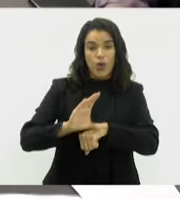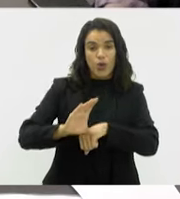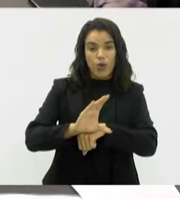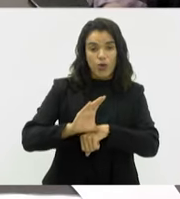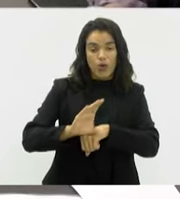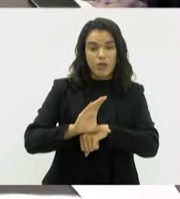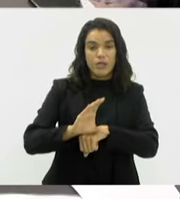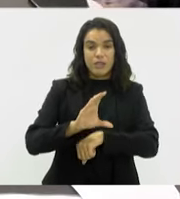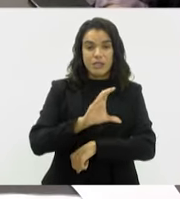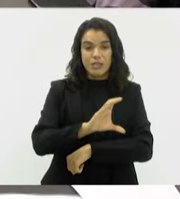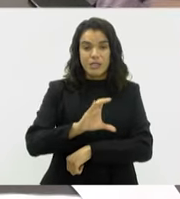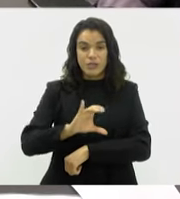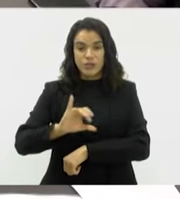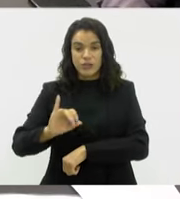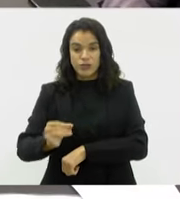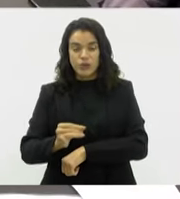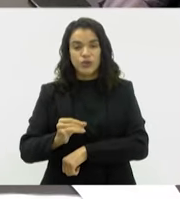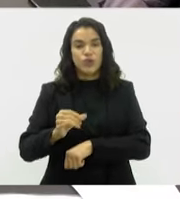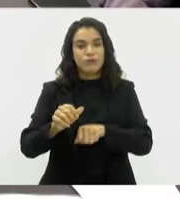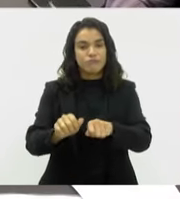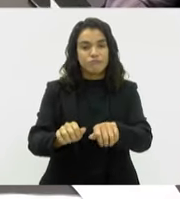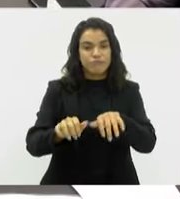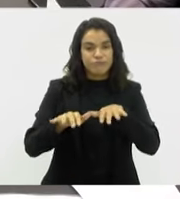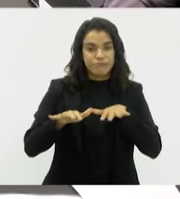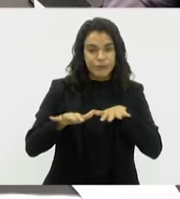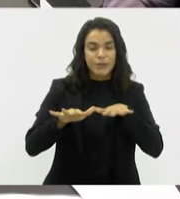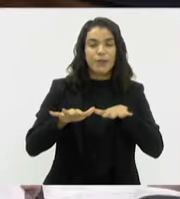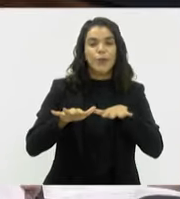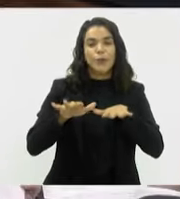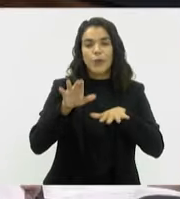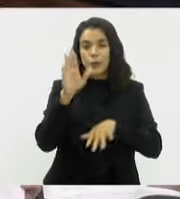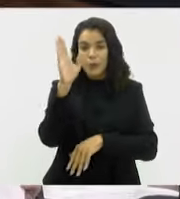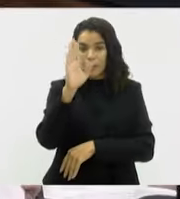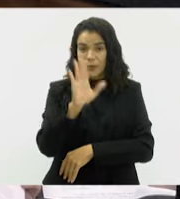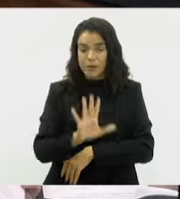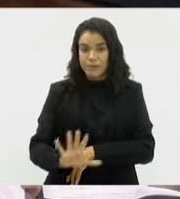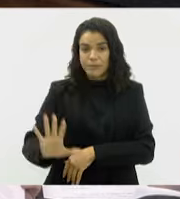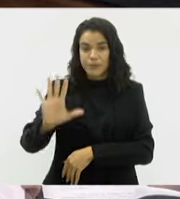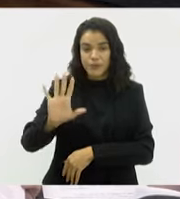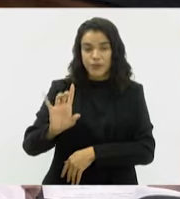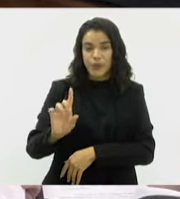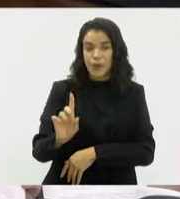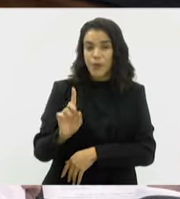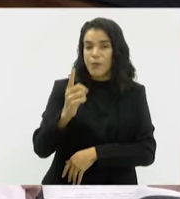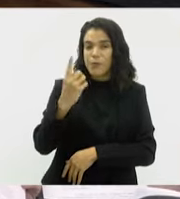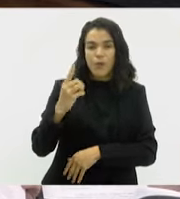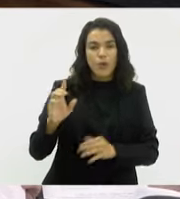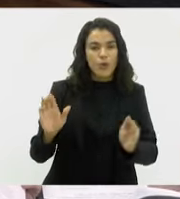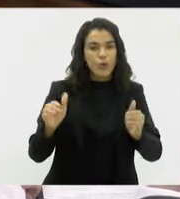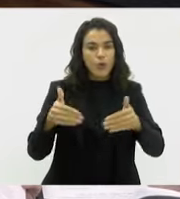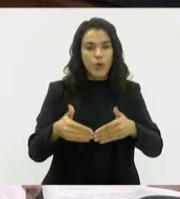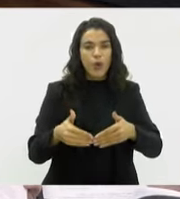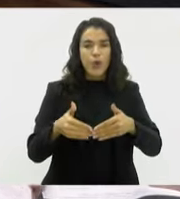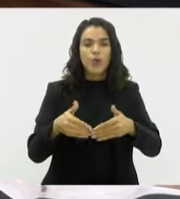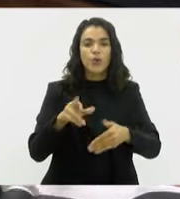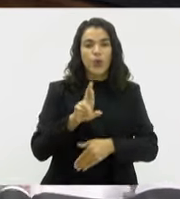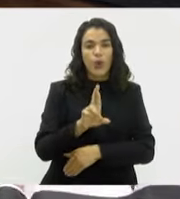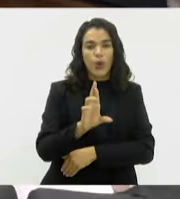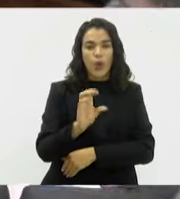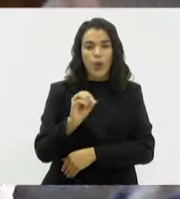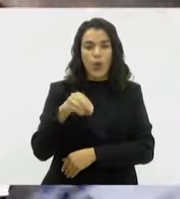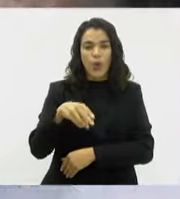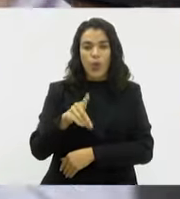das CCJs, das Assembleias Legislativas pelo Brasil. Teve o primeiro encontro em Rondônia, eu